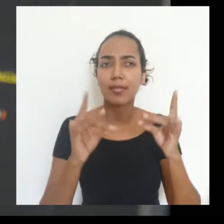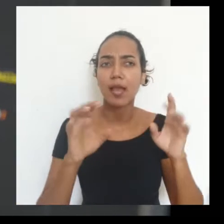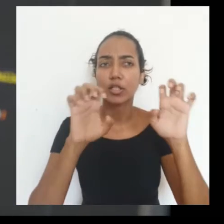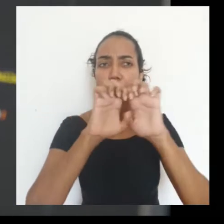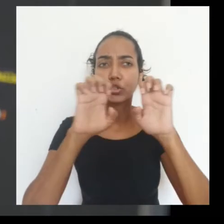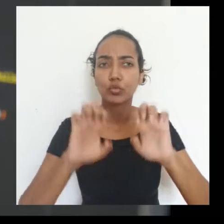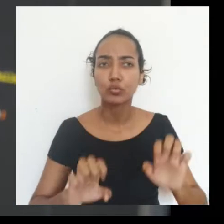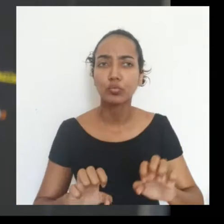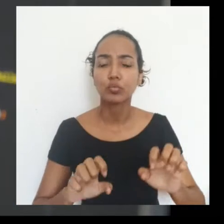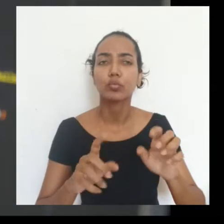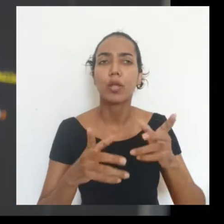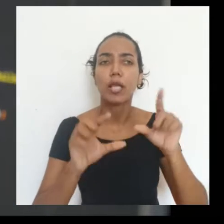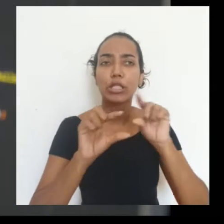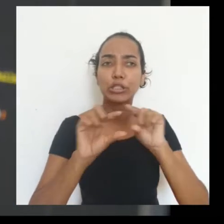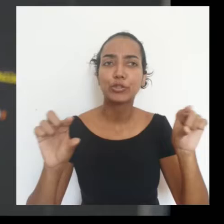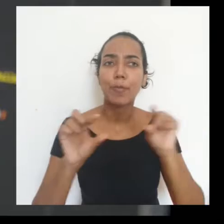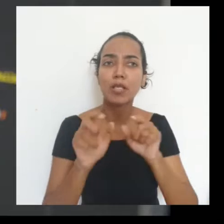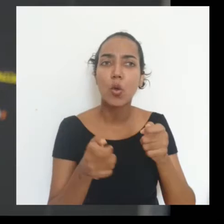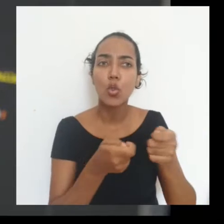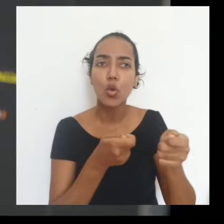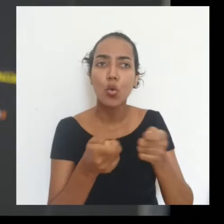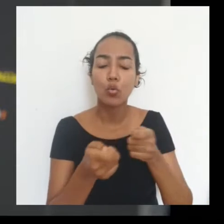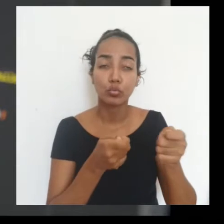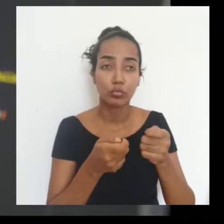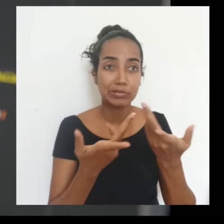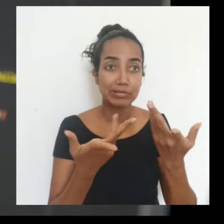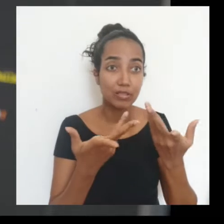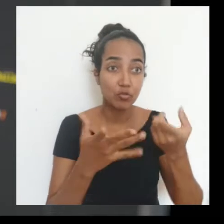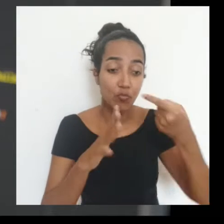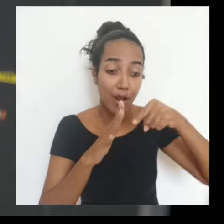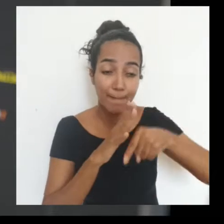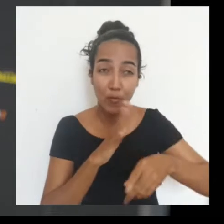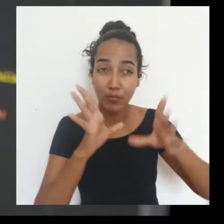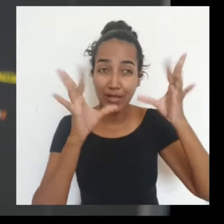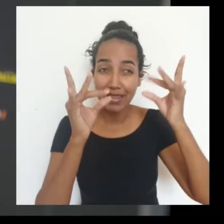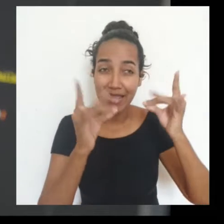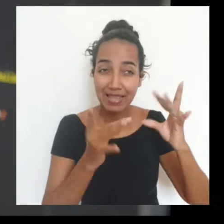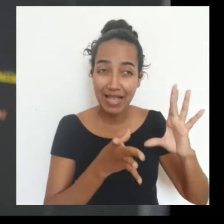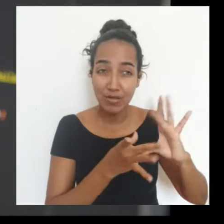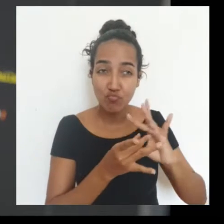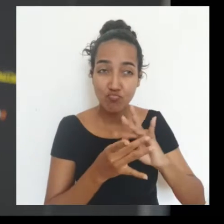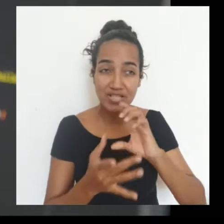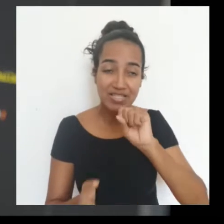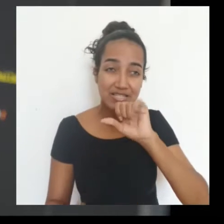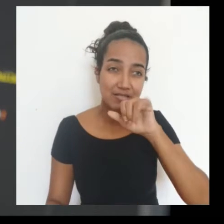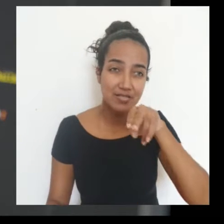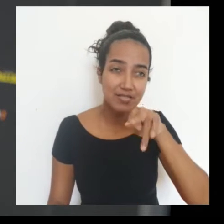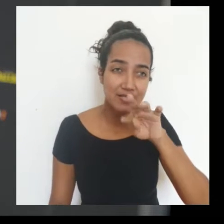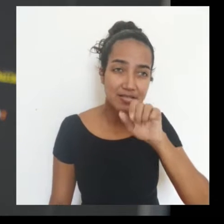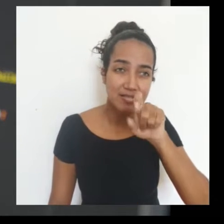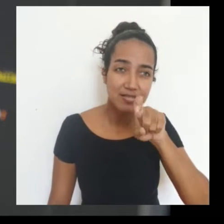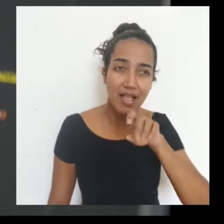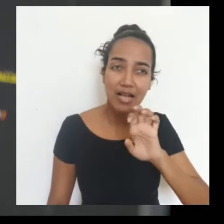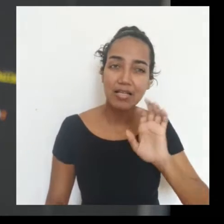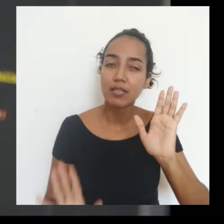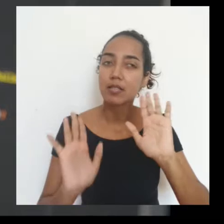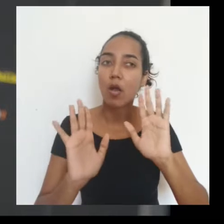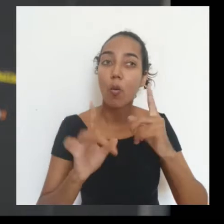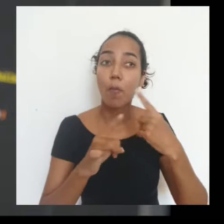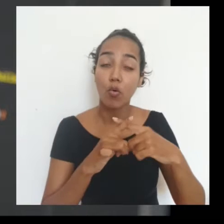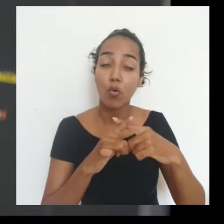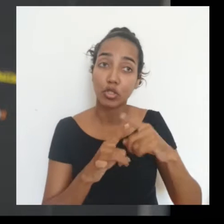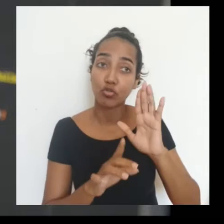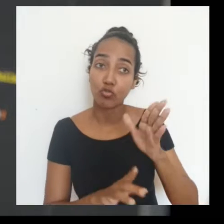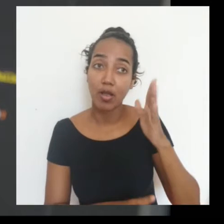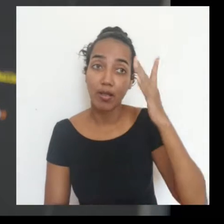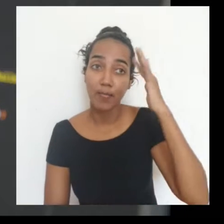estruturas e expressões de controle. A gente não vai entrar em tantos detalhes de sintaxe, porque parte do princípio que vocês já entendem a